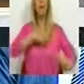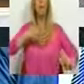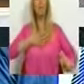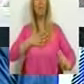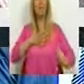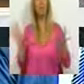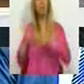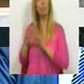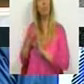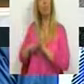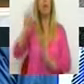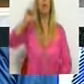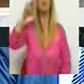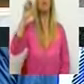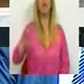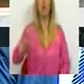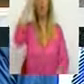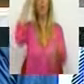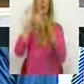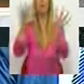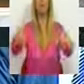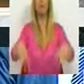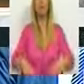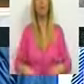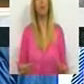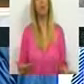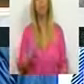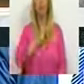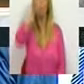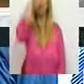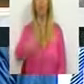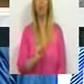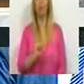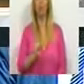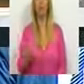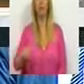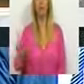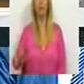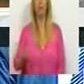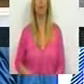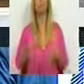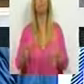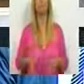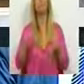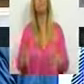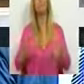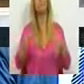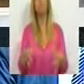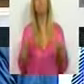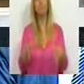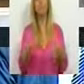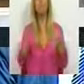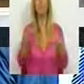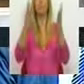âmbito do CREN, dos saldos finais. O Sr. Ministro tem adiado sucessivamente, aliás, já foram muitas